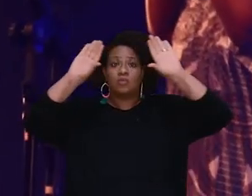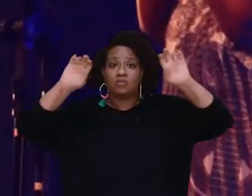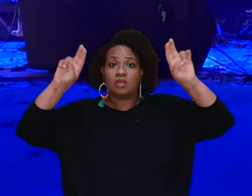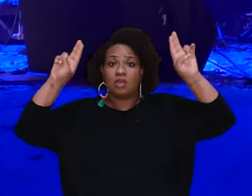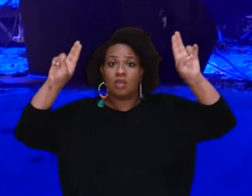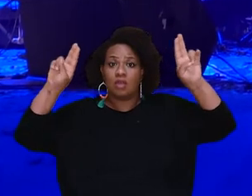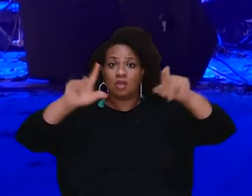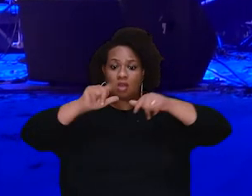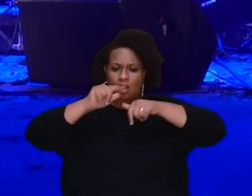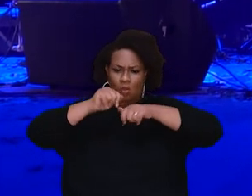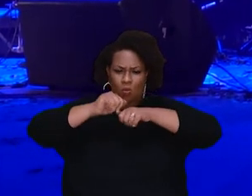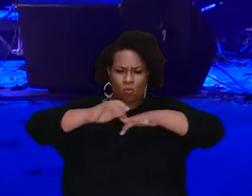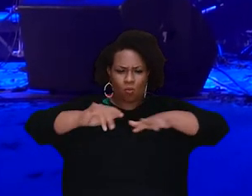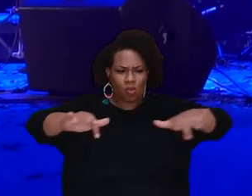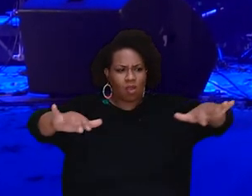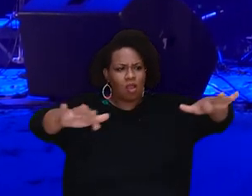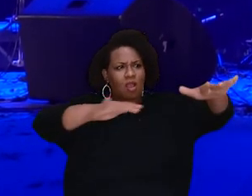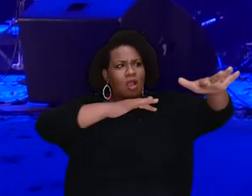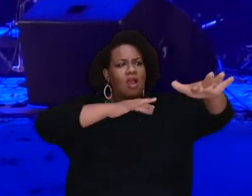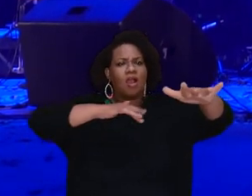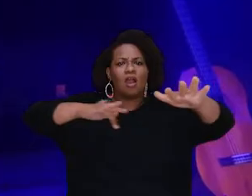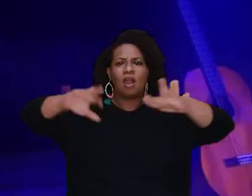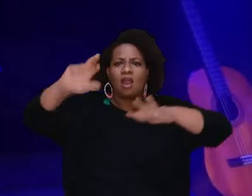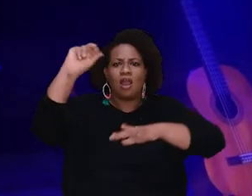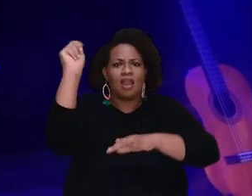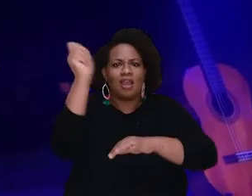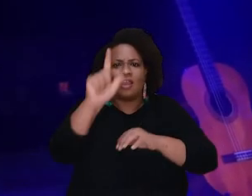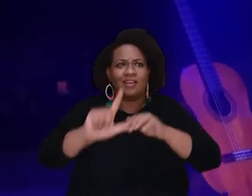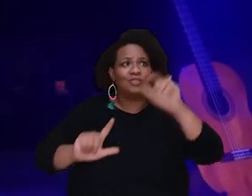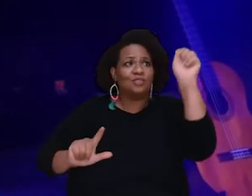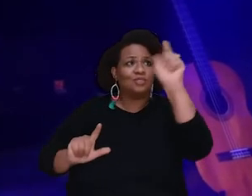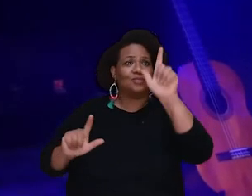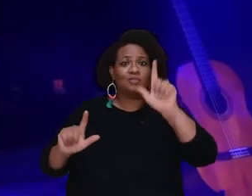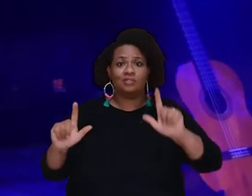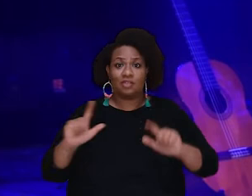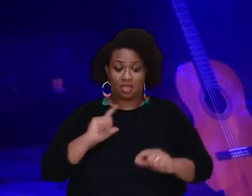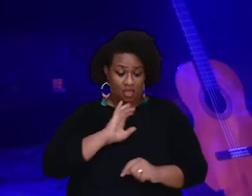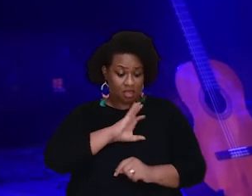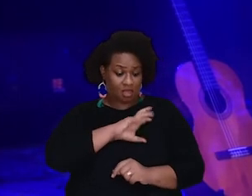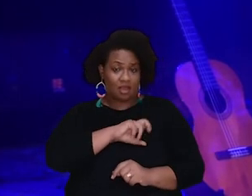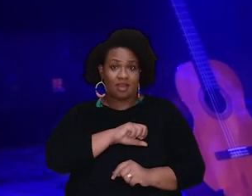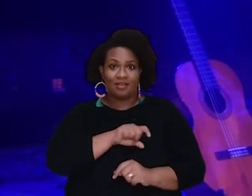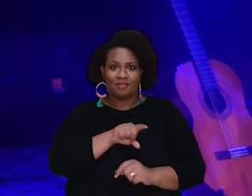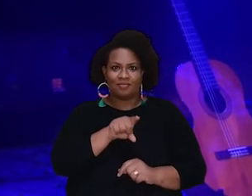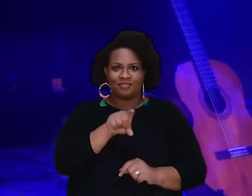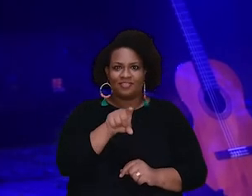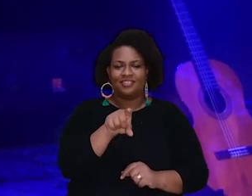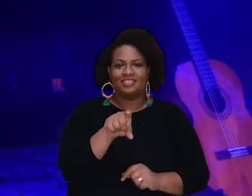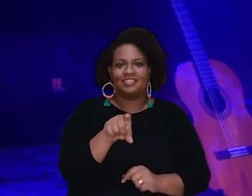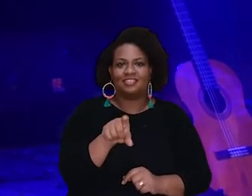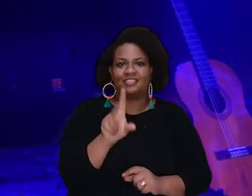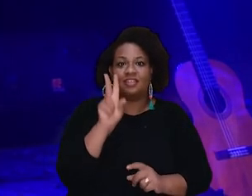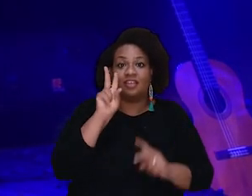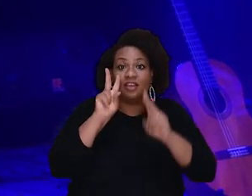O céu, o mar, tudo é azul e meu amor por